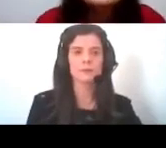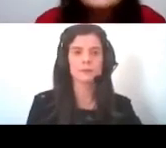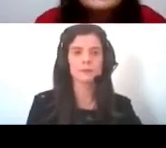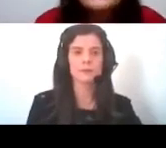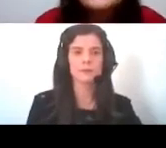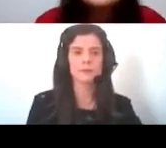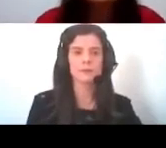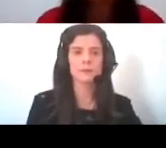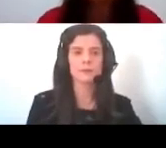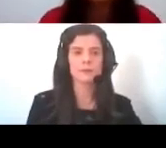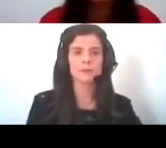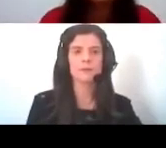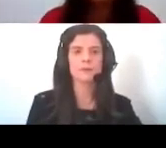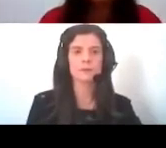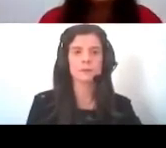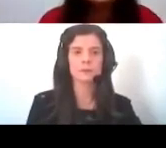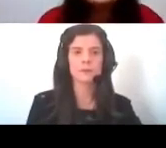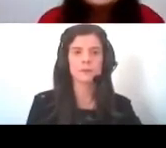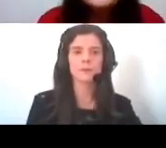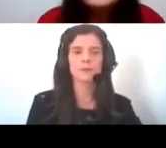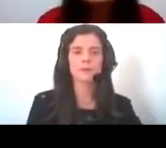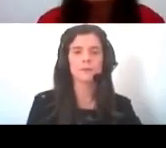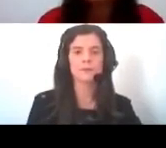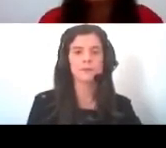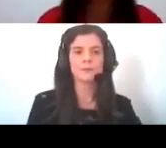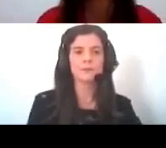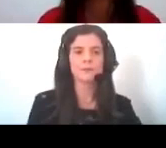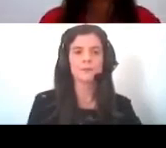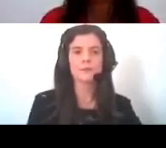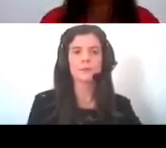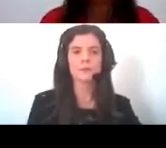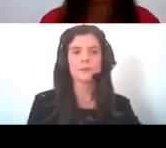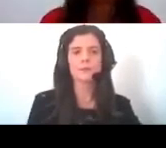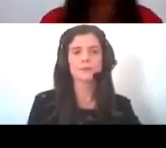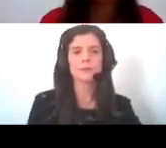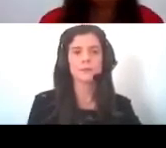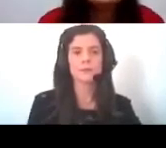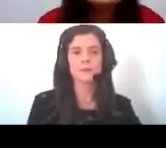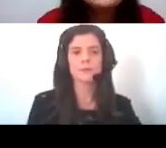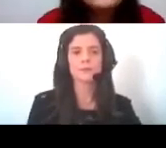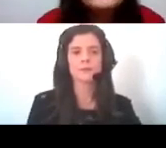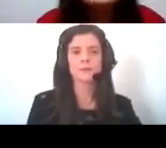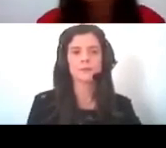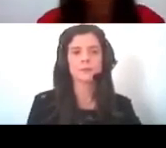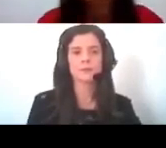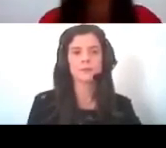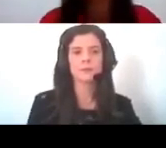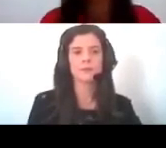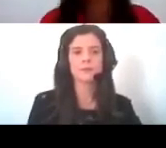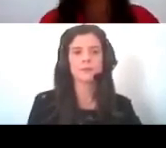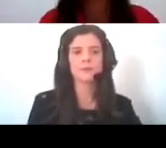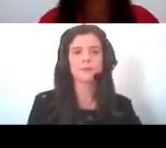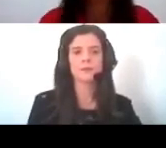Na Secretaria Municipal de Desenvolvimento Econômico, Turismo e Renda, SEDECOM, nós temos como secretária Aline Prado Fogolin.